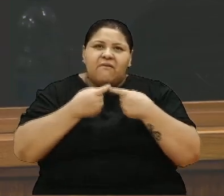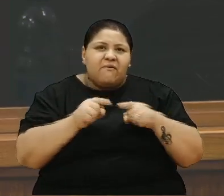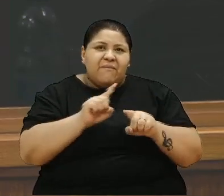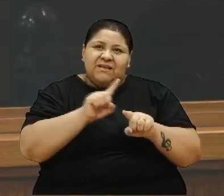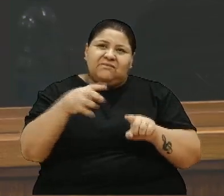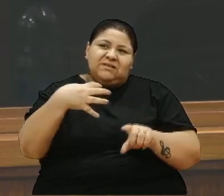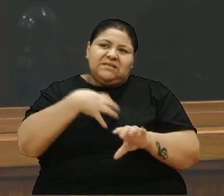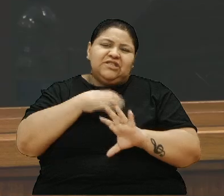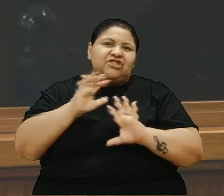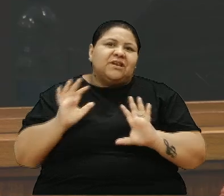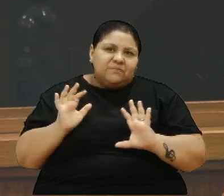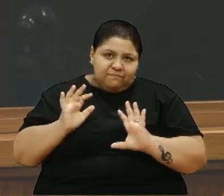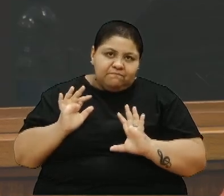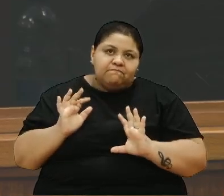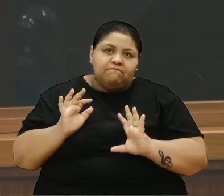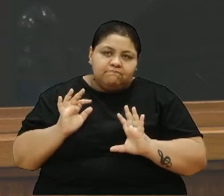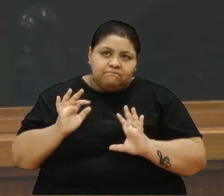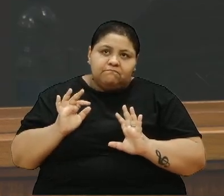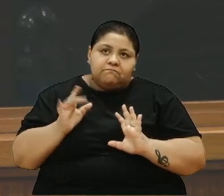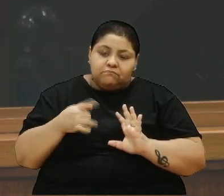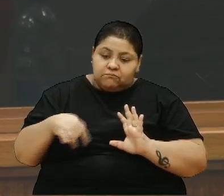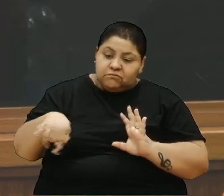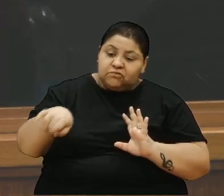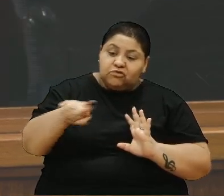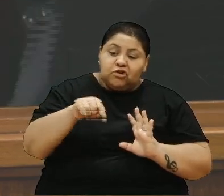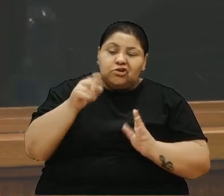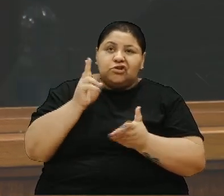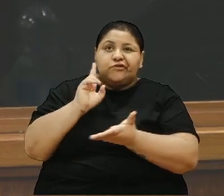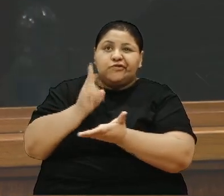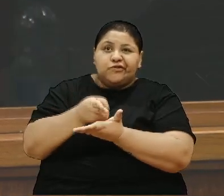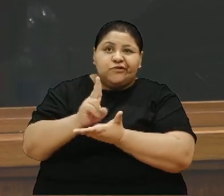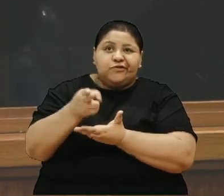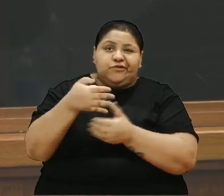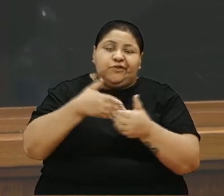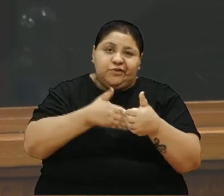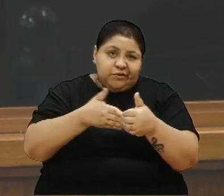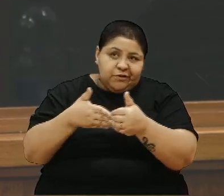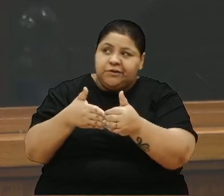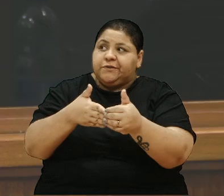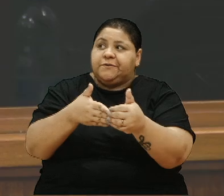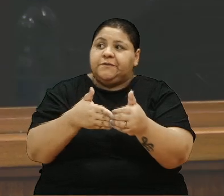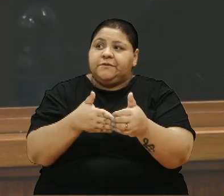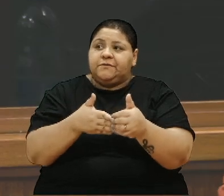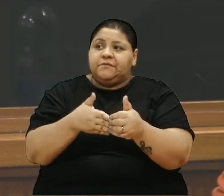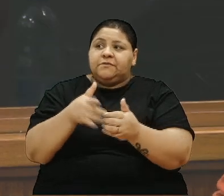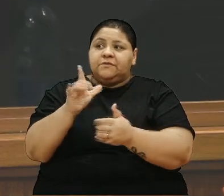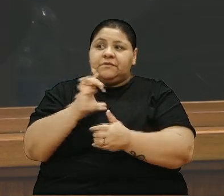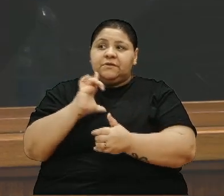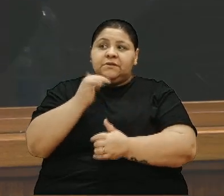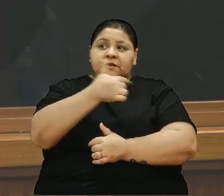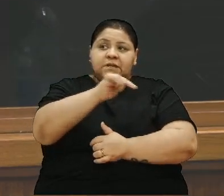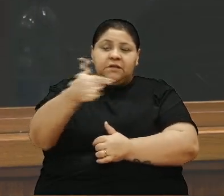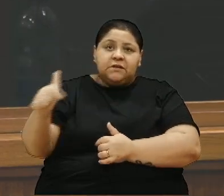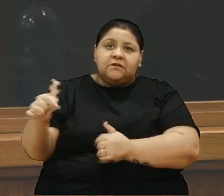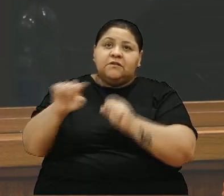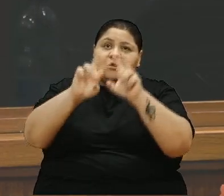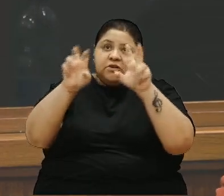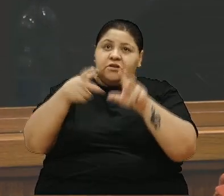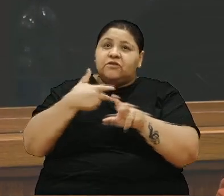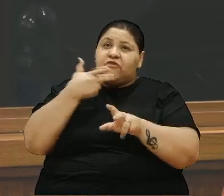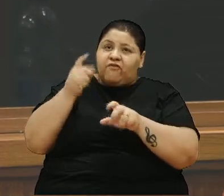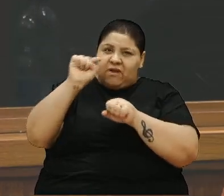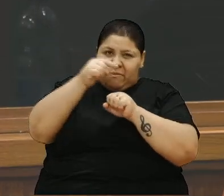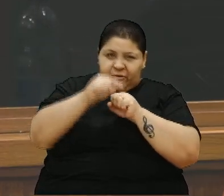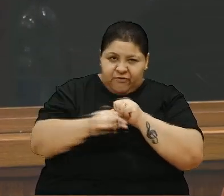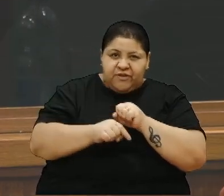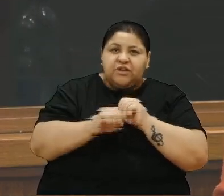dessa forma, né? Então, nós vamos continuar acompanhando. Tem outras coisas que eu quero entrar, já lhe dou a